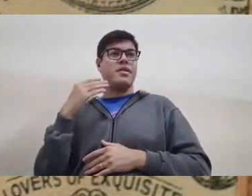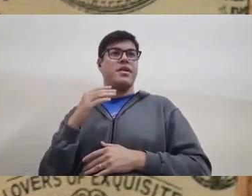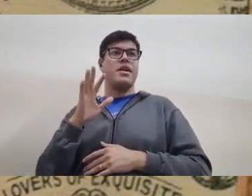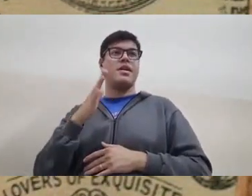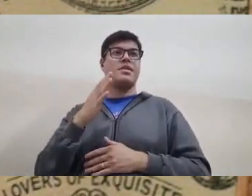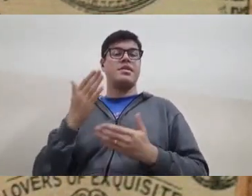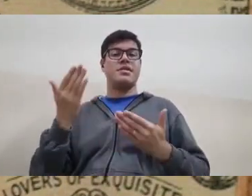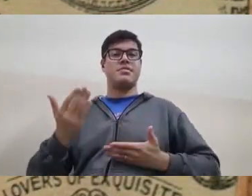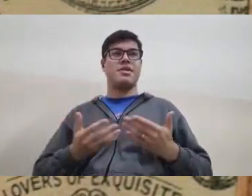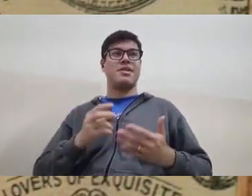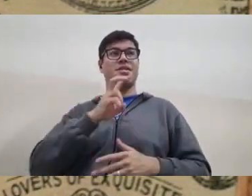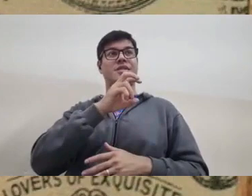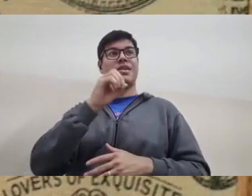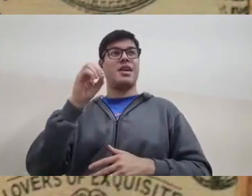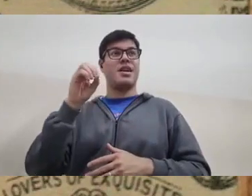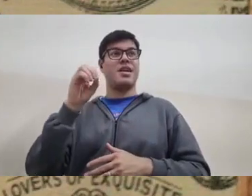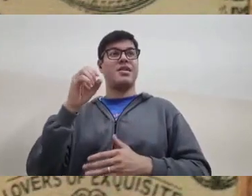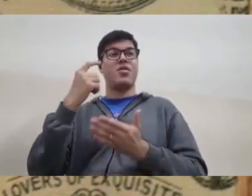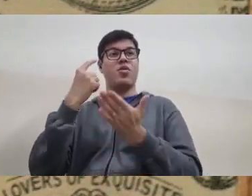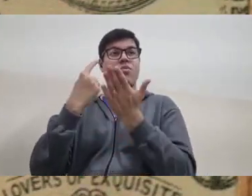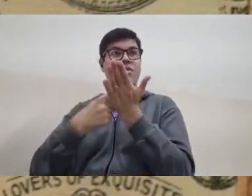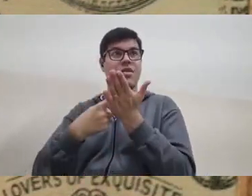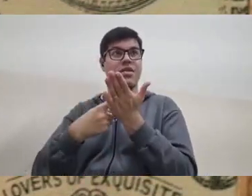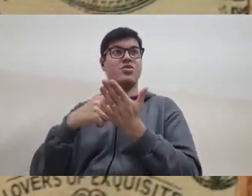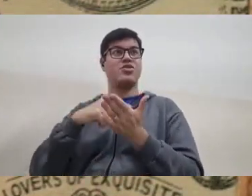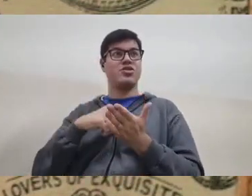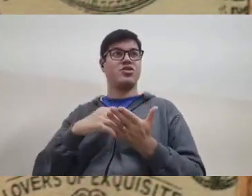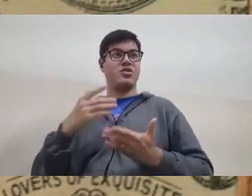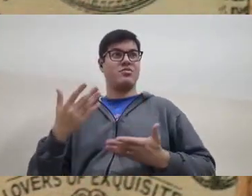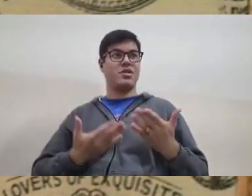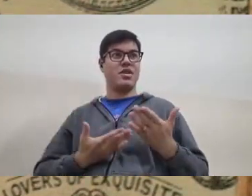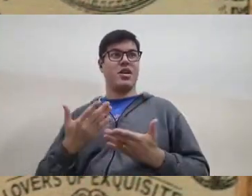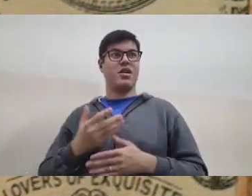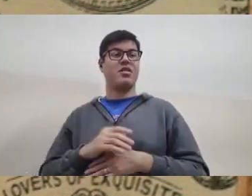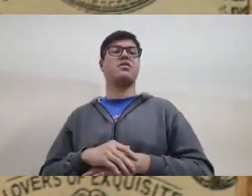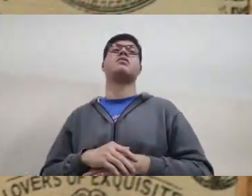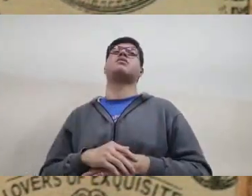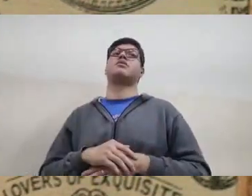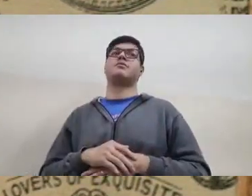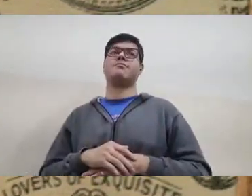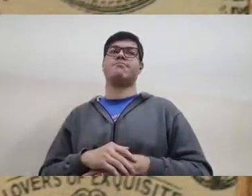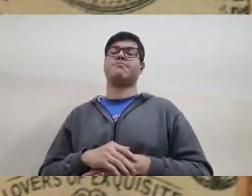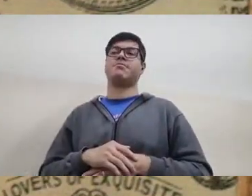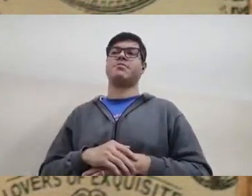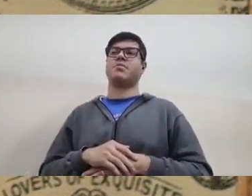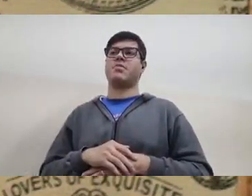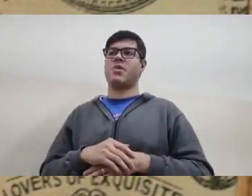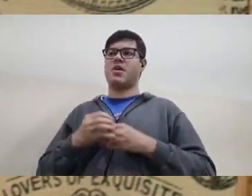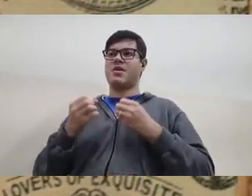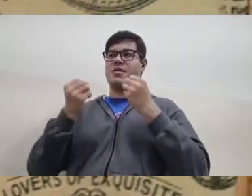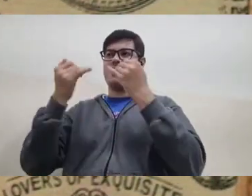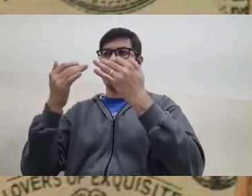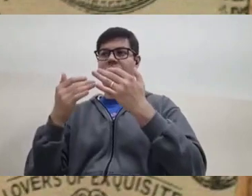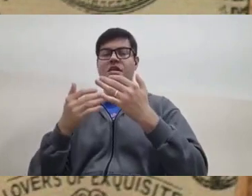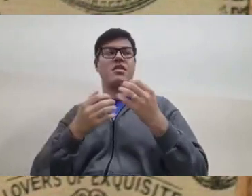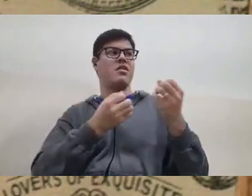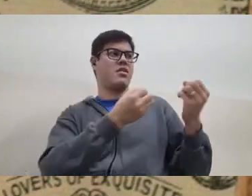que tinha 500 empregado o cara fez um convênio daquele aquele preço mas você não tem dinheiro